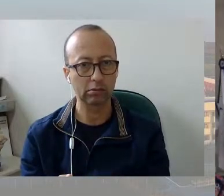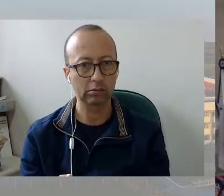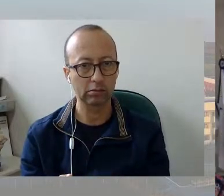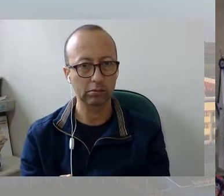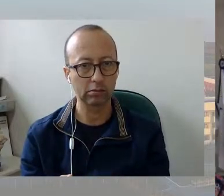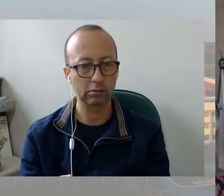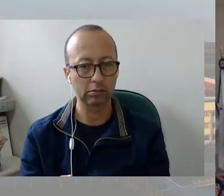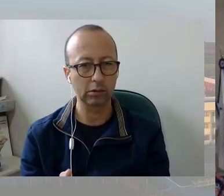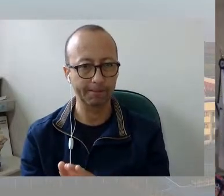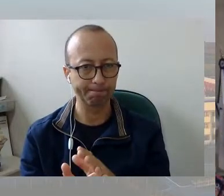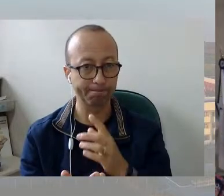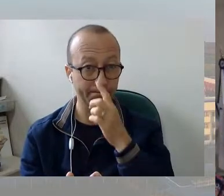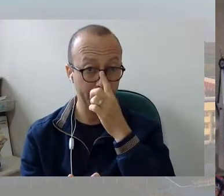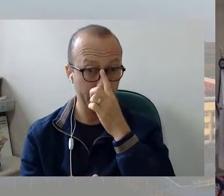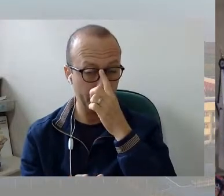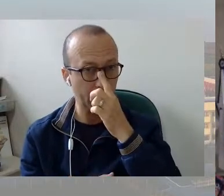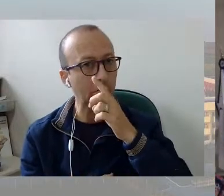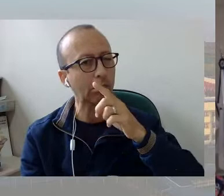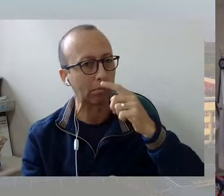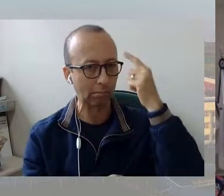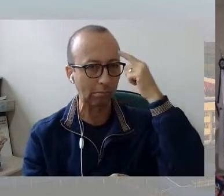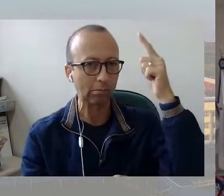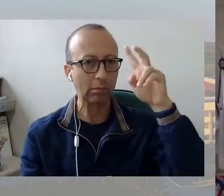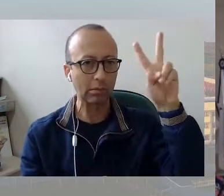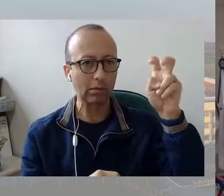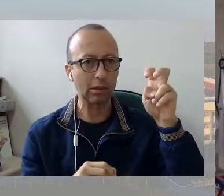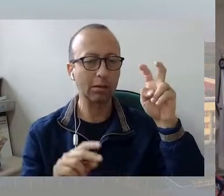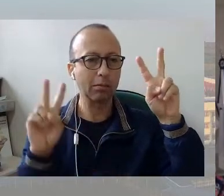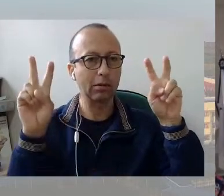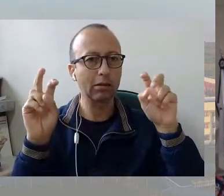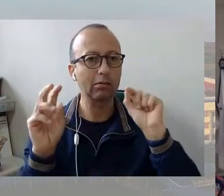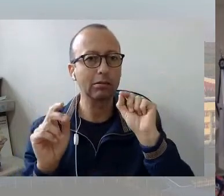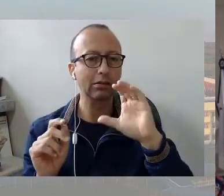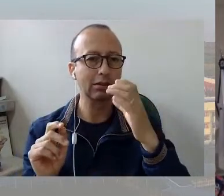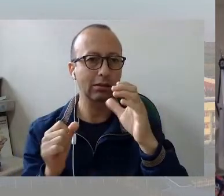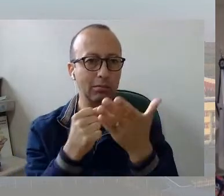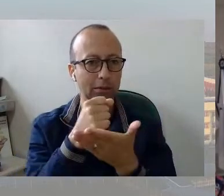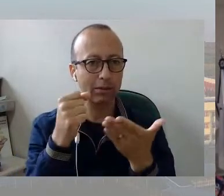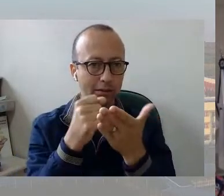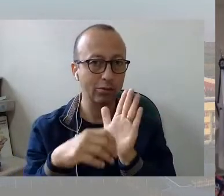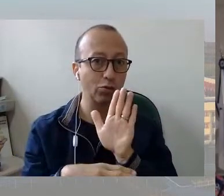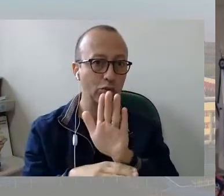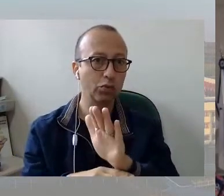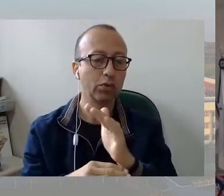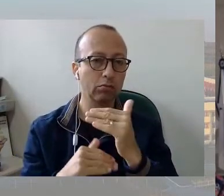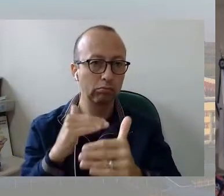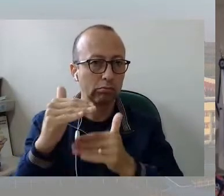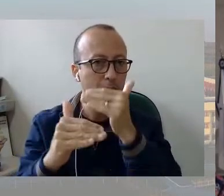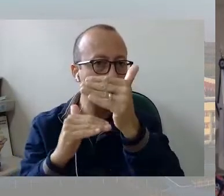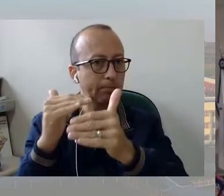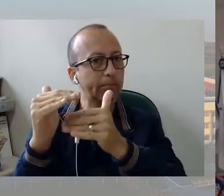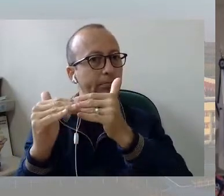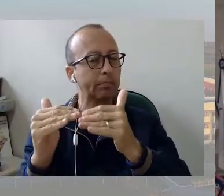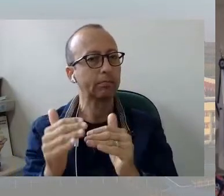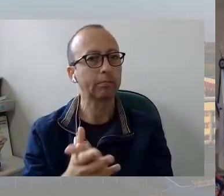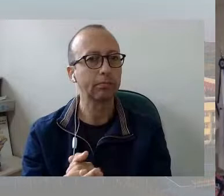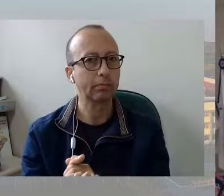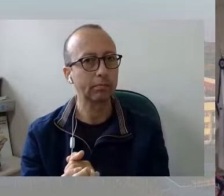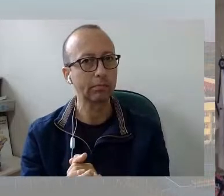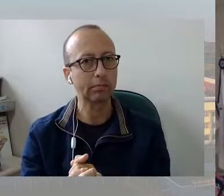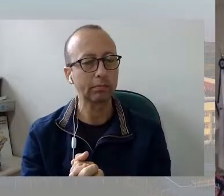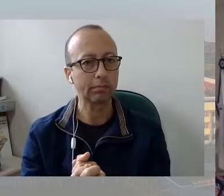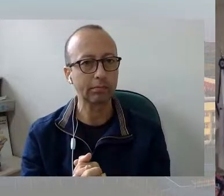É só relembrando, o tema é Ciências Básicas para o Desenvolvimento Sustentável. Esse é o tema da Semana Nacional de